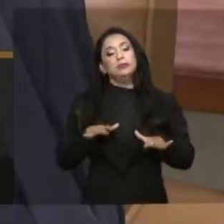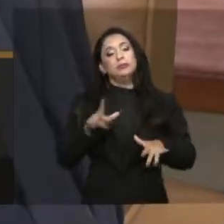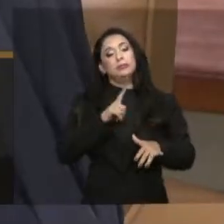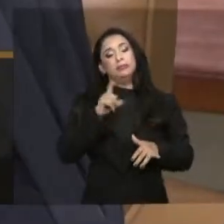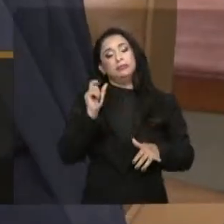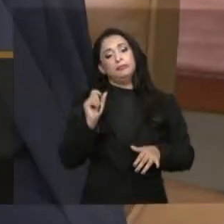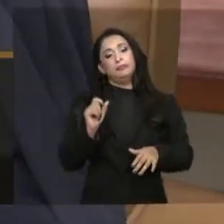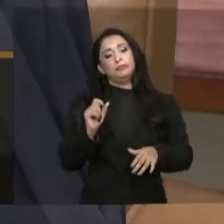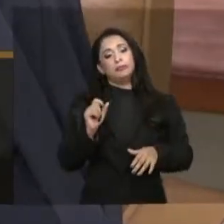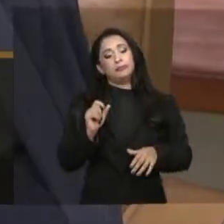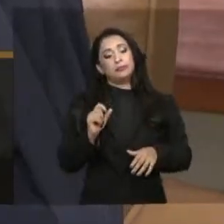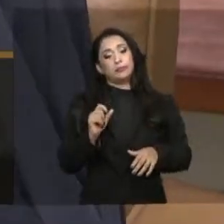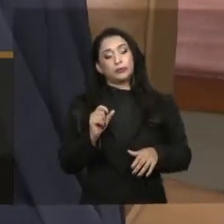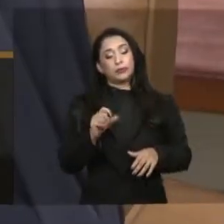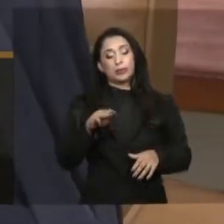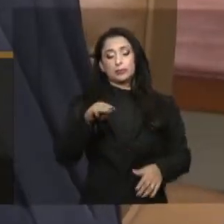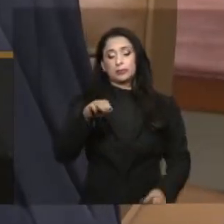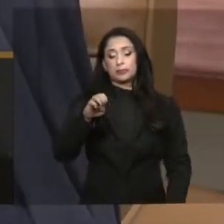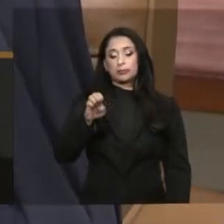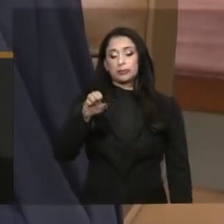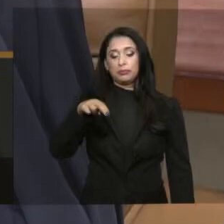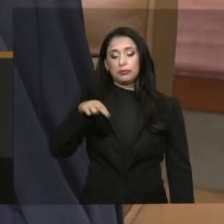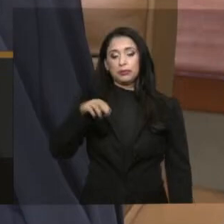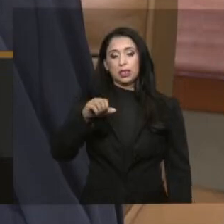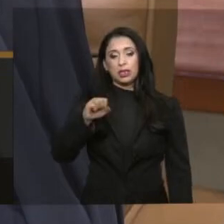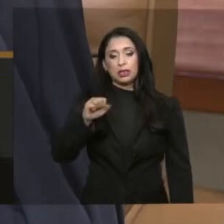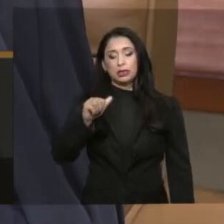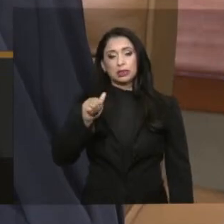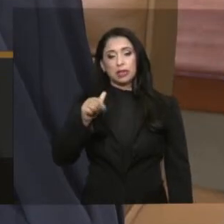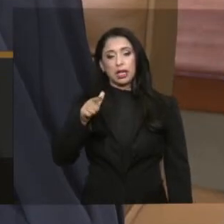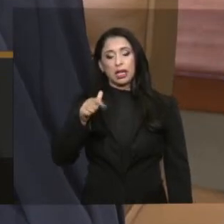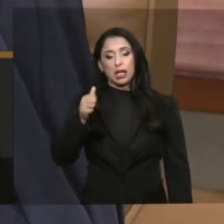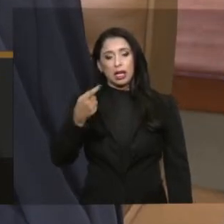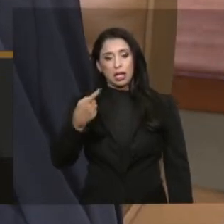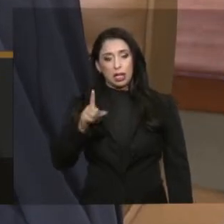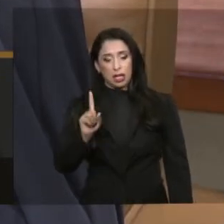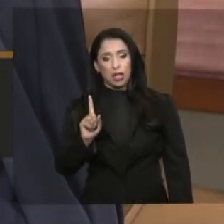caso do Mensalão, em que isto voltou,